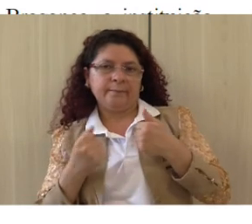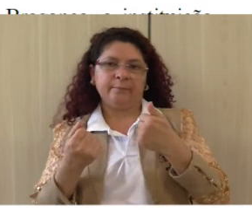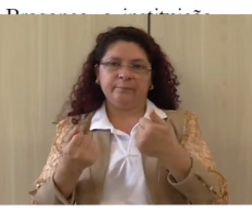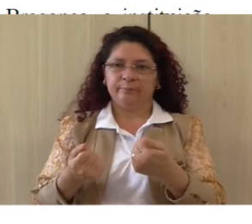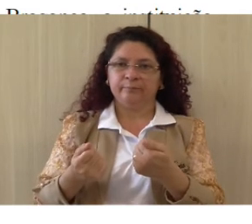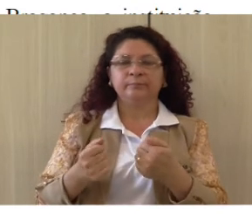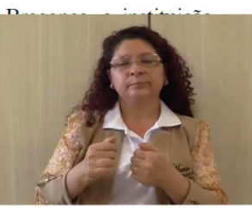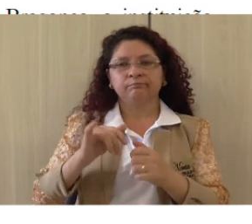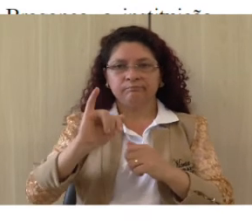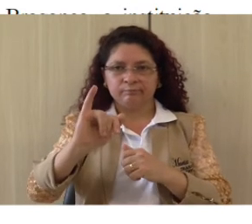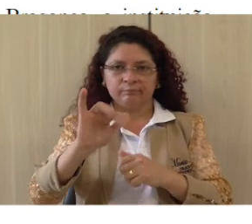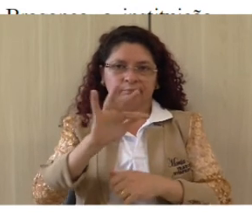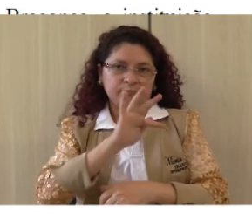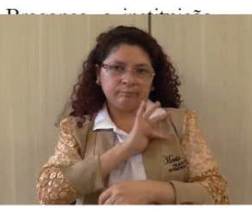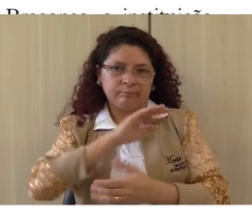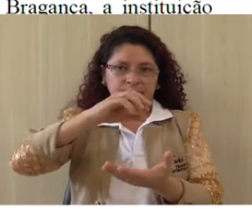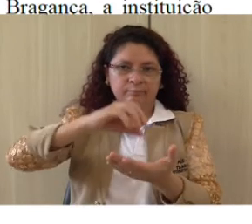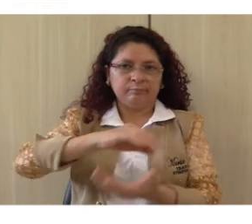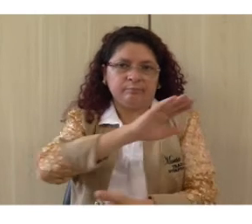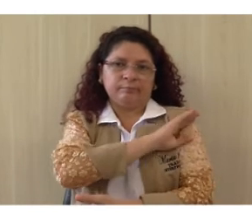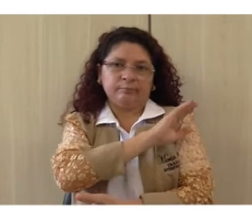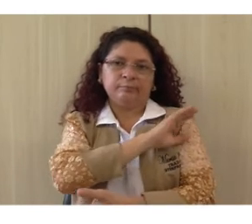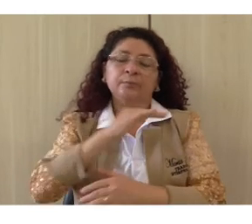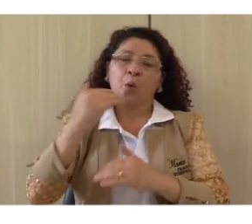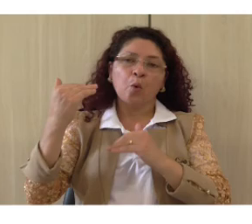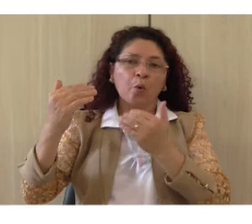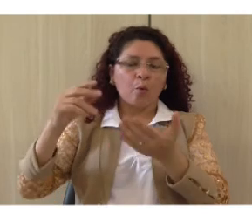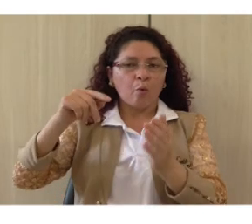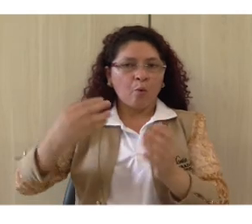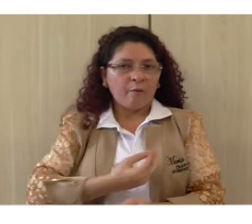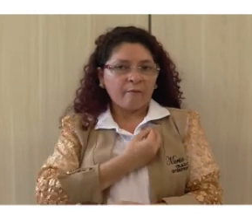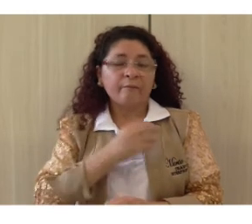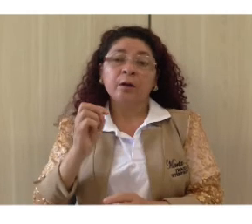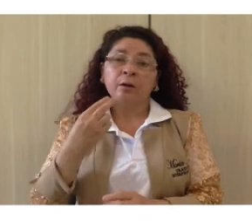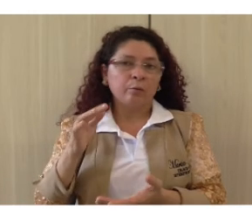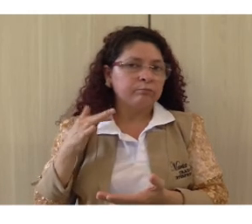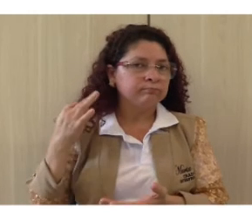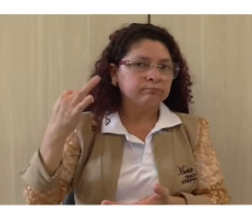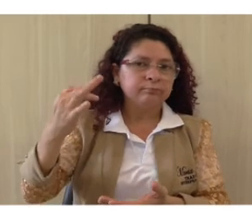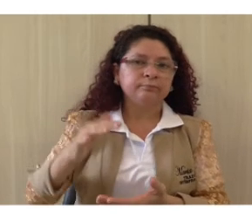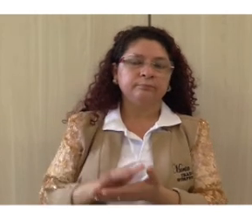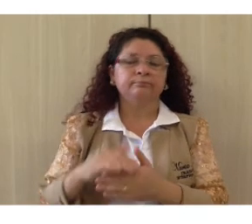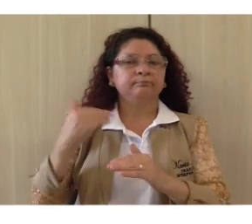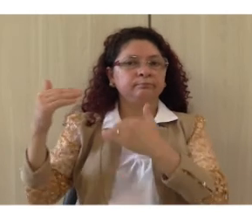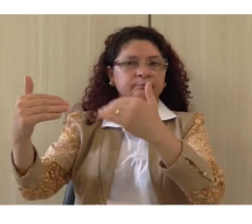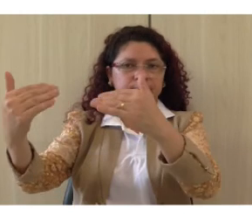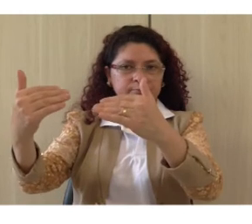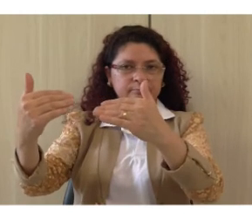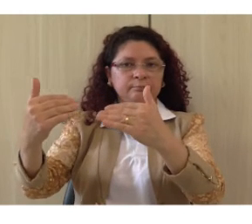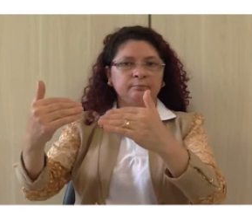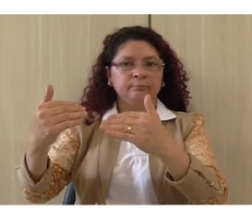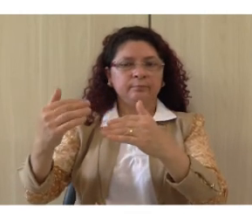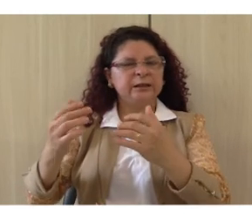apuradas pelo IFPA Campus Bragança durante ou posteriormente à efetivação de matrícula, em procedimento